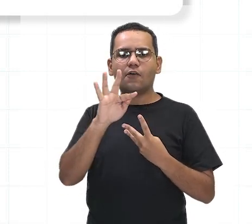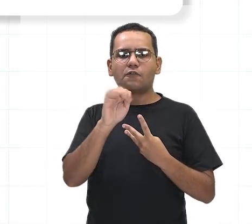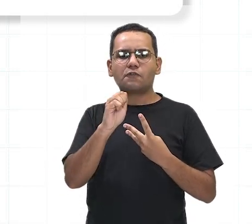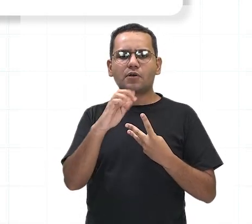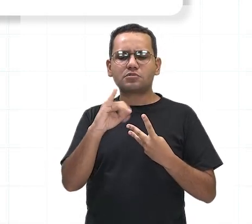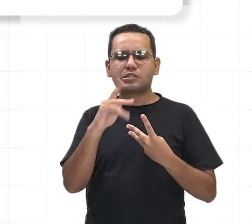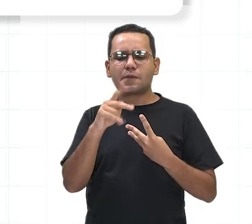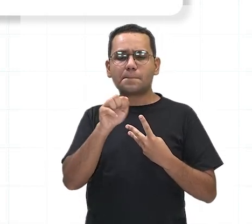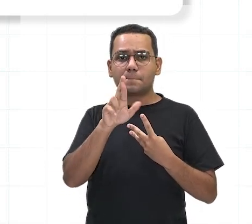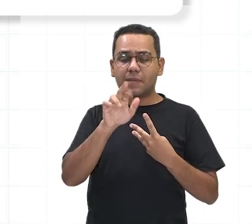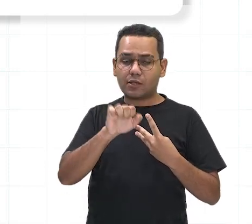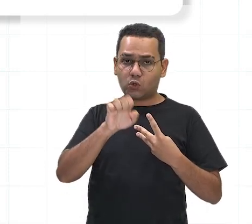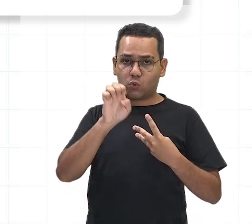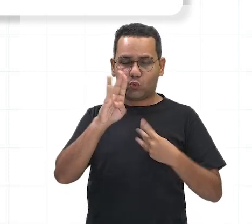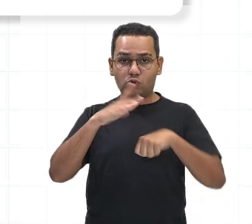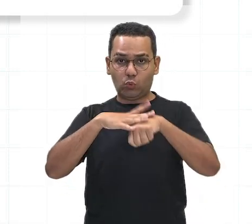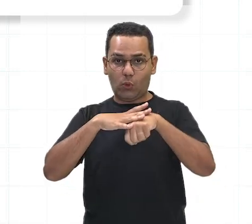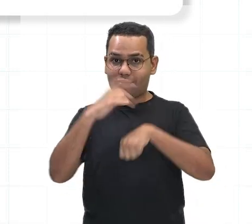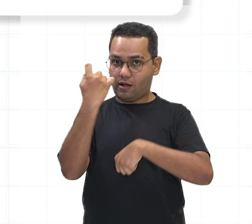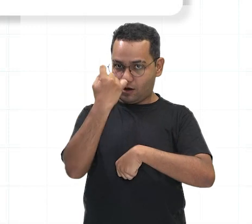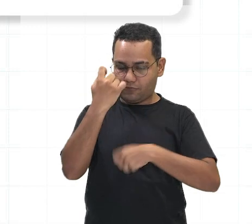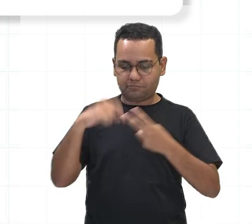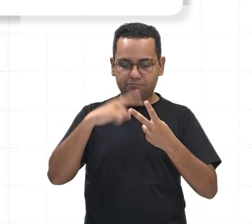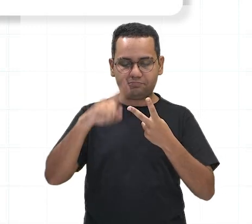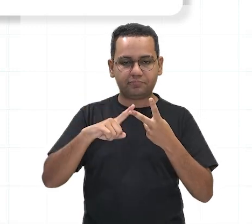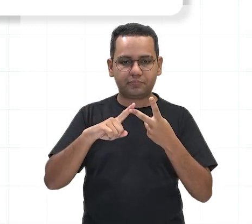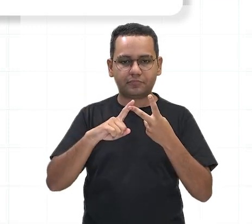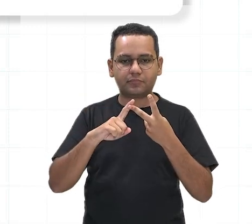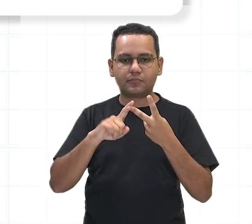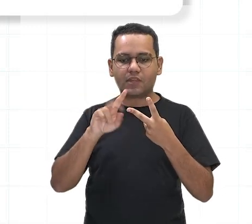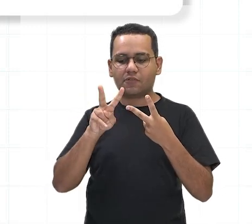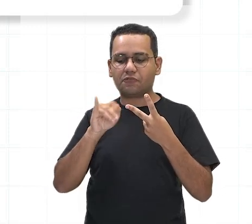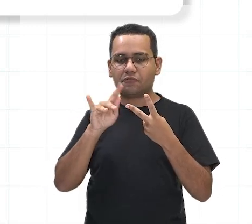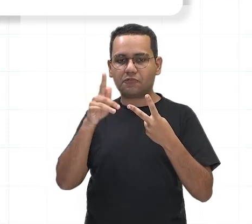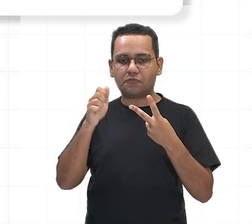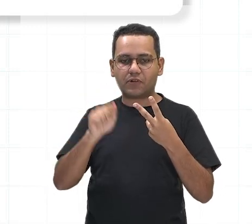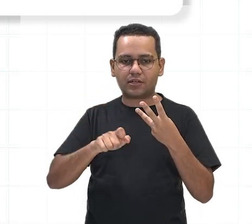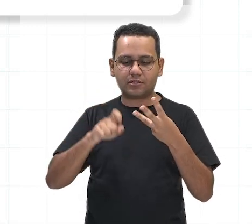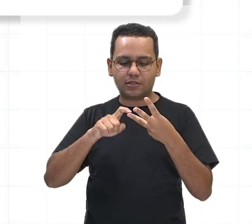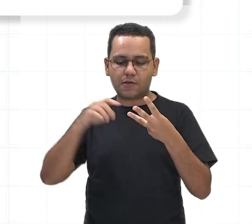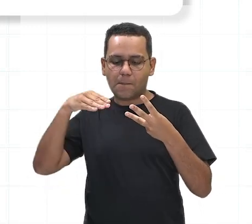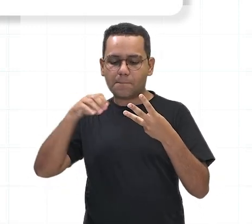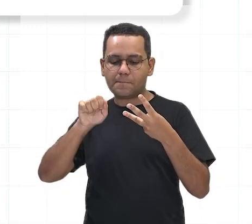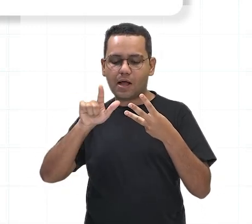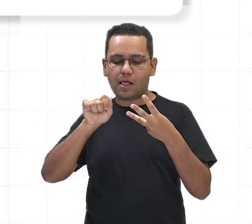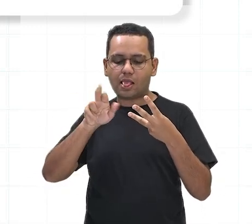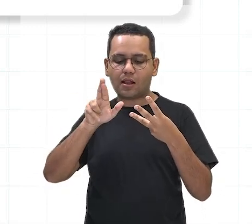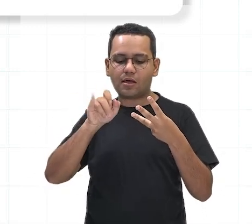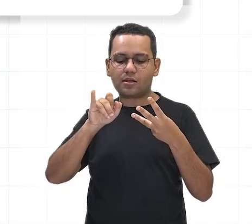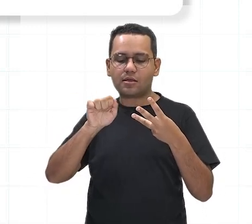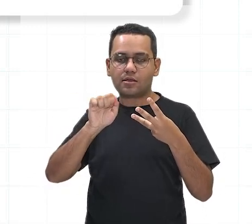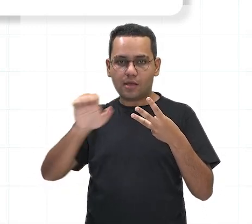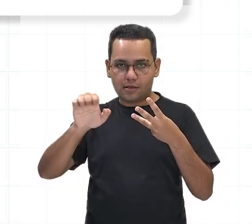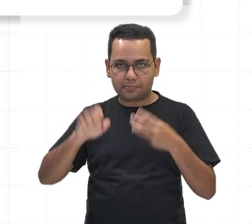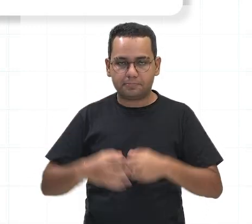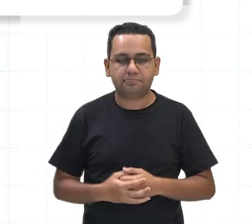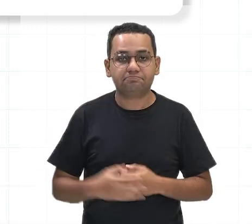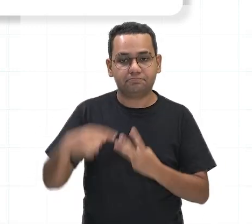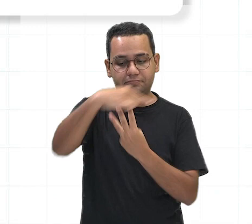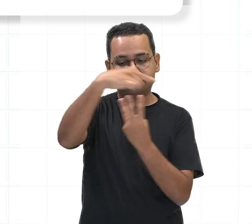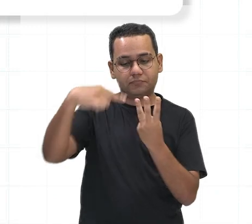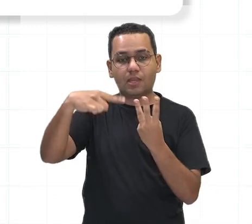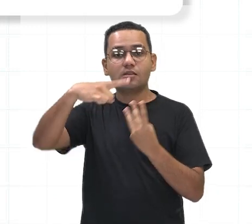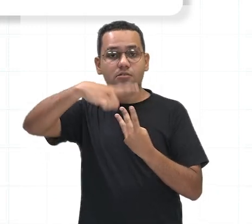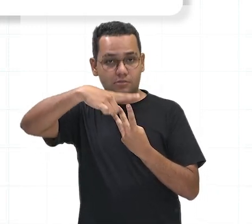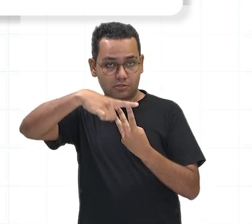da malária, o Plasmodium vivax e também o malariae, né? Então a gente está visualizando aí esses